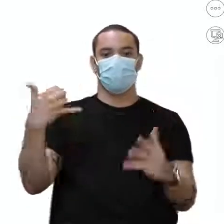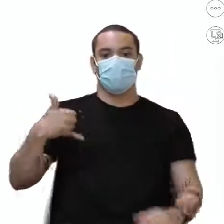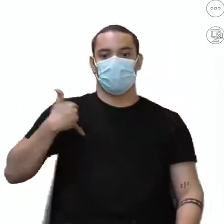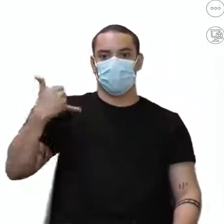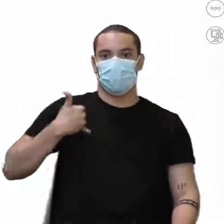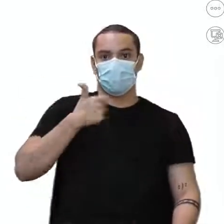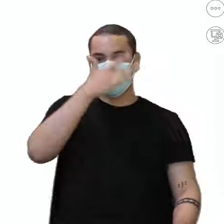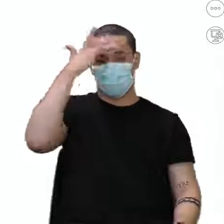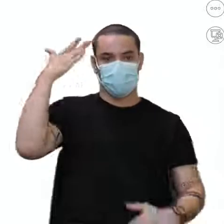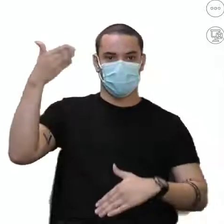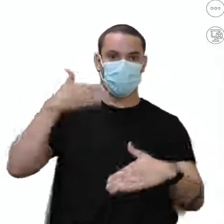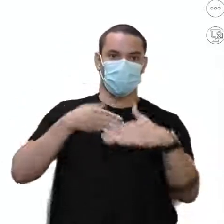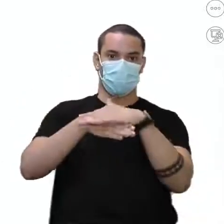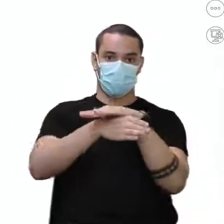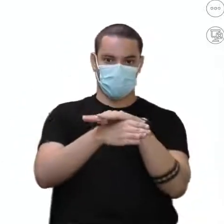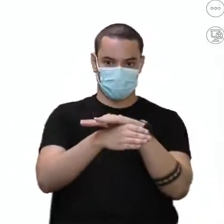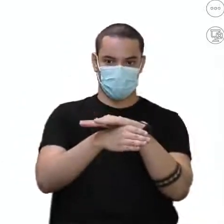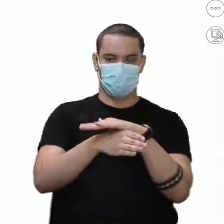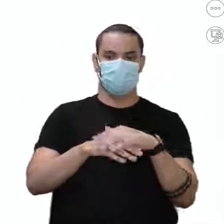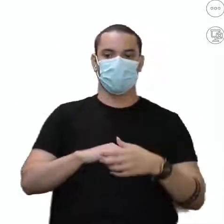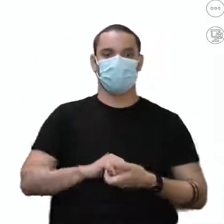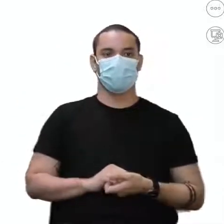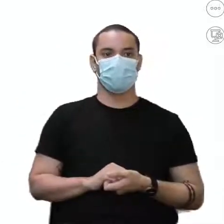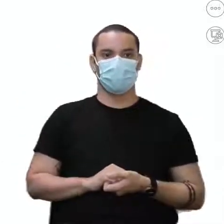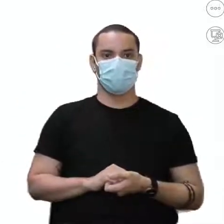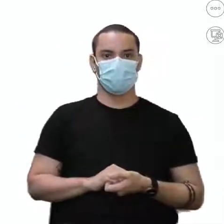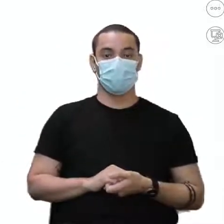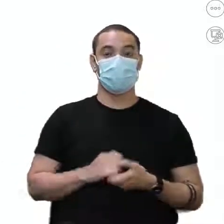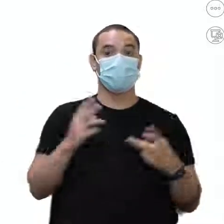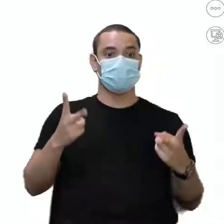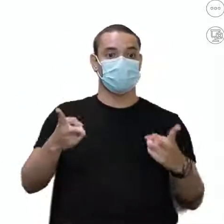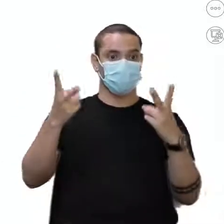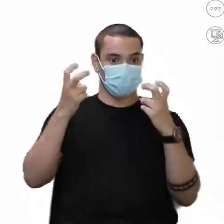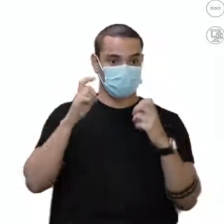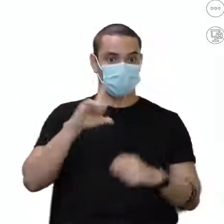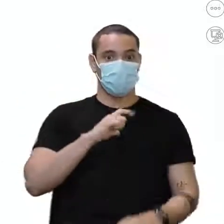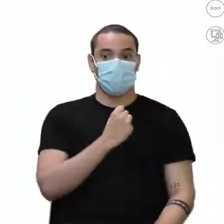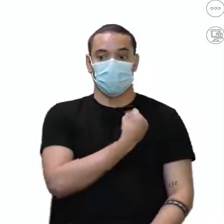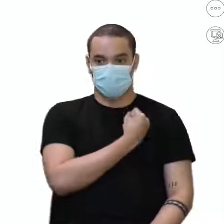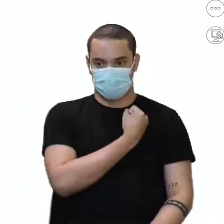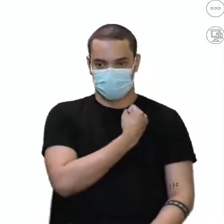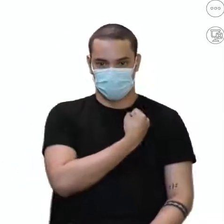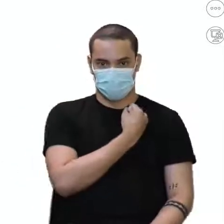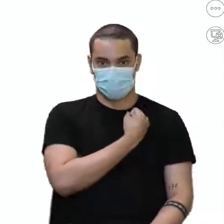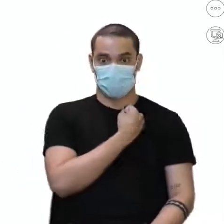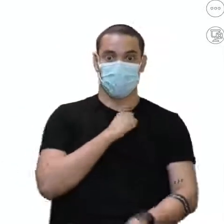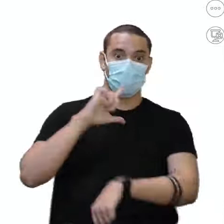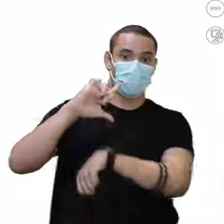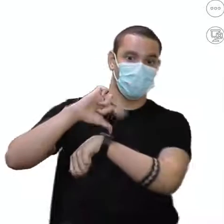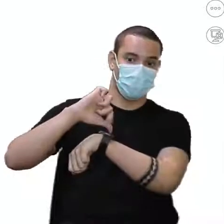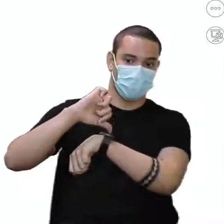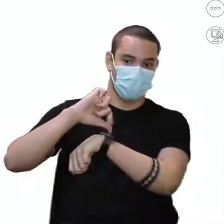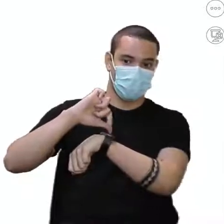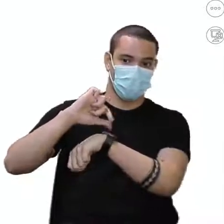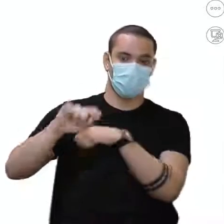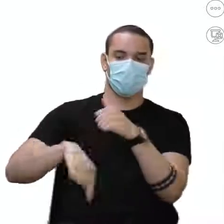idade mínima para frequentar o cassino. Perceba que você vai trabalhar com números, né? Horário,